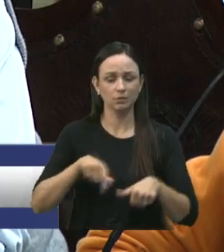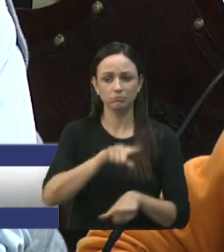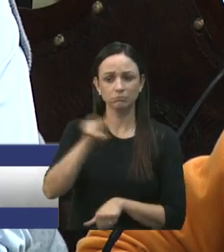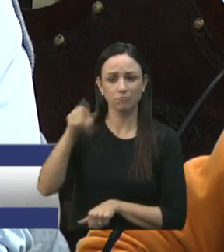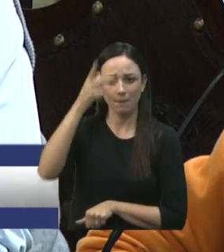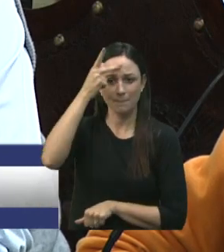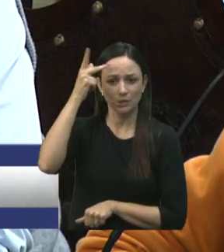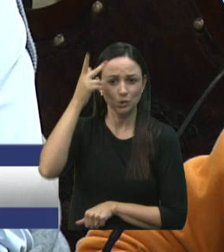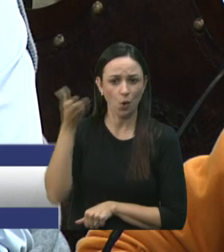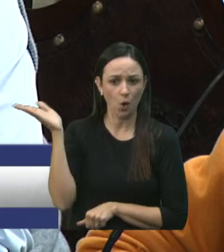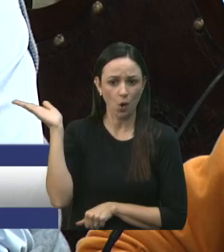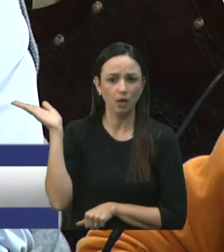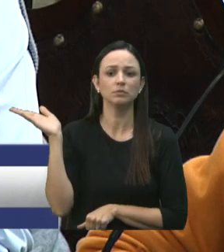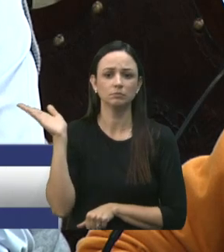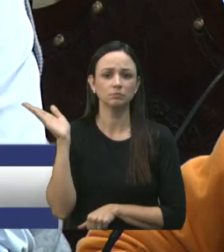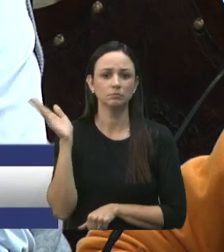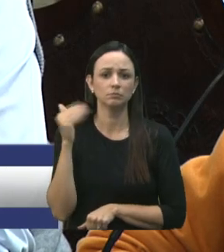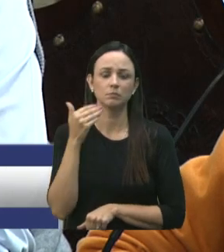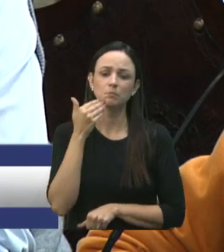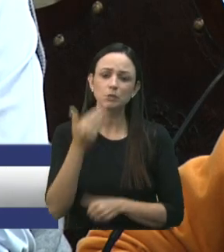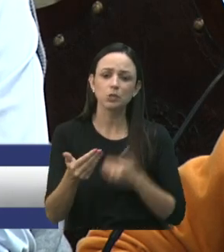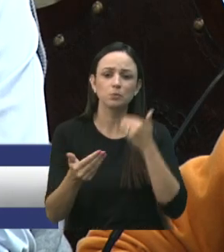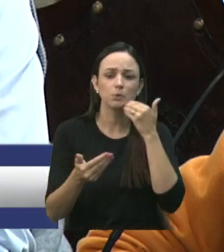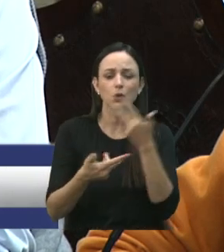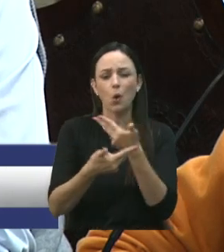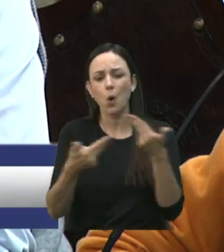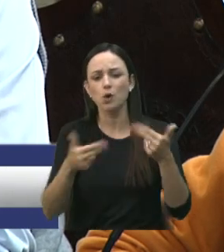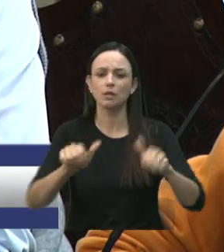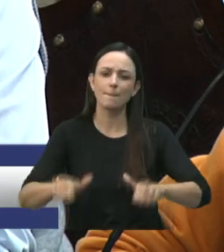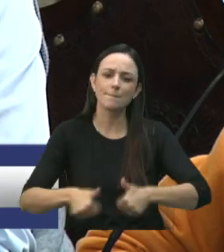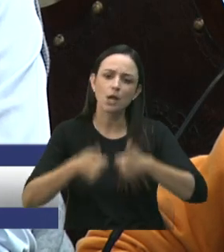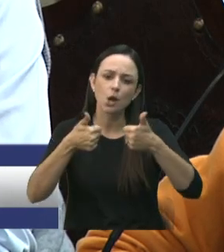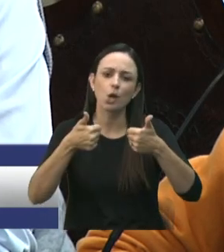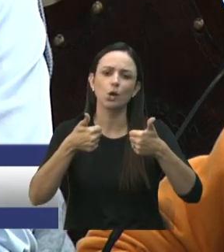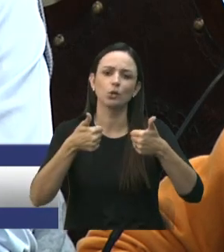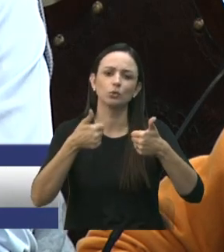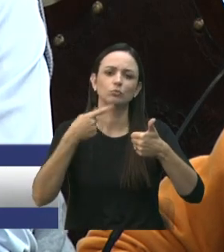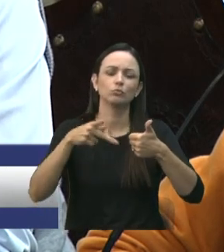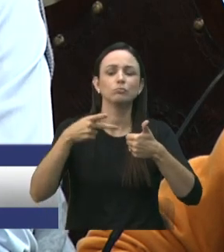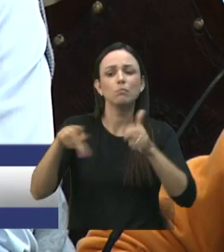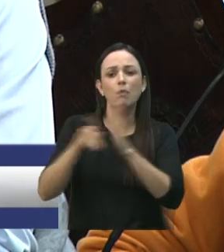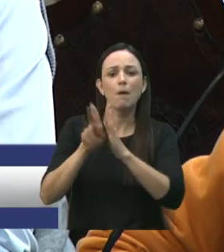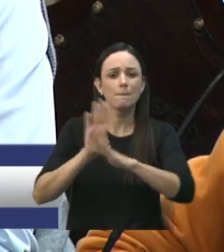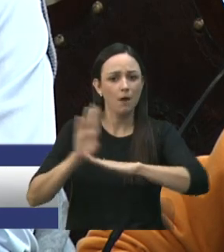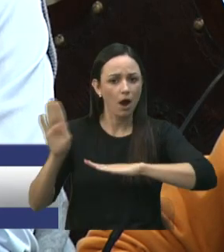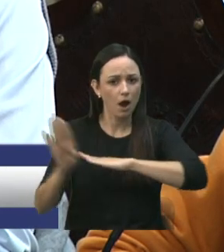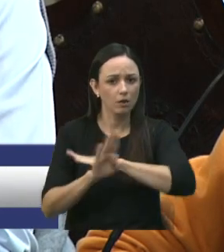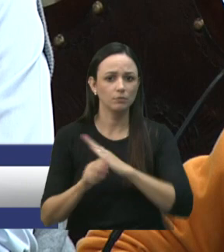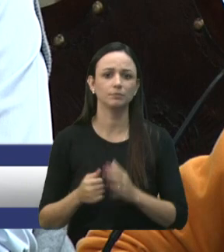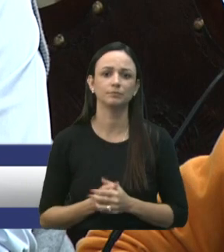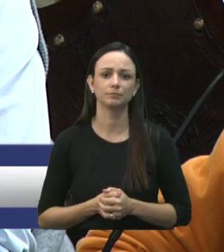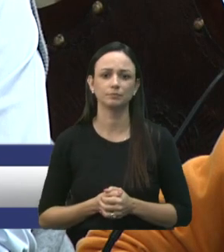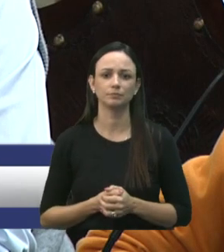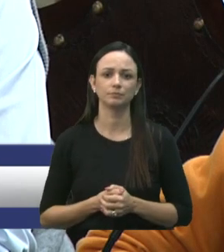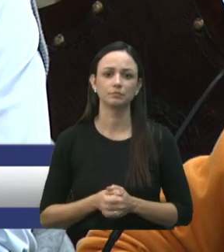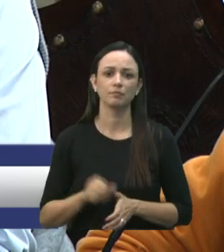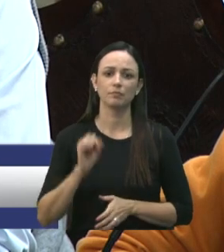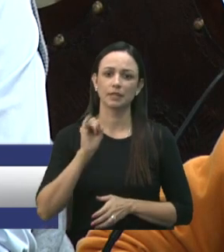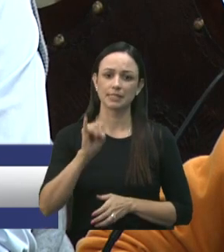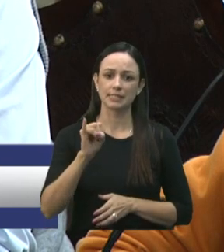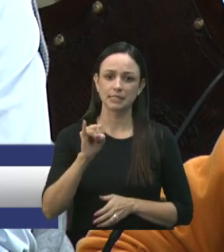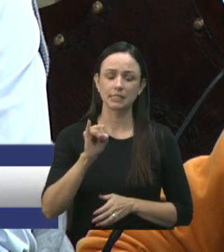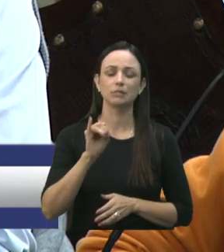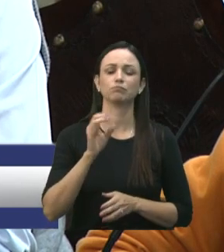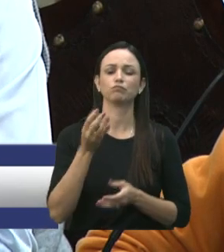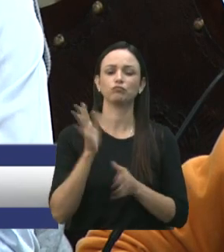pessoas reivindicando algumas melhorias pertinentes para o seu bairro. Perfeito. Porque se abrir uma